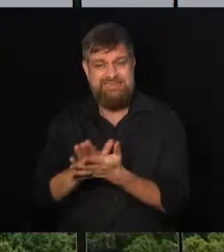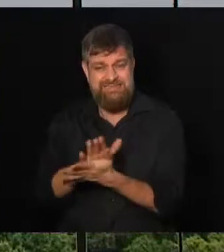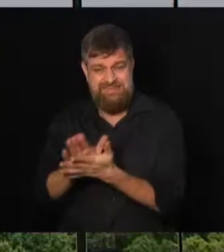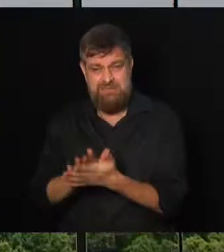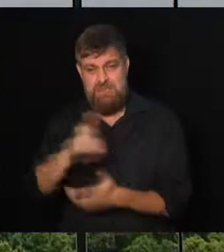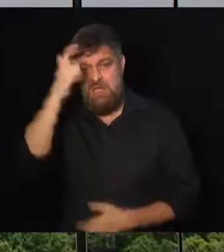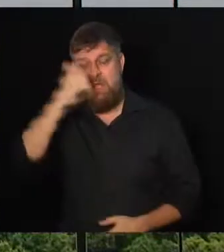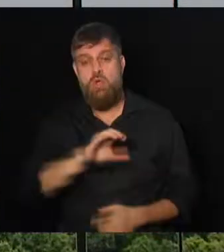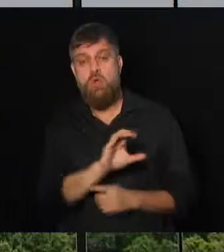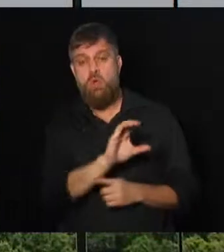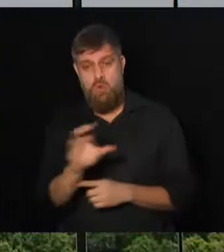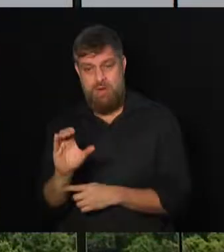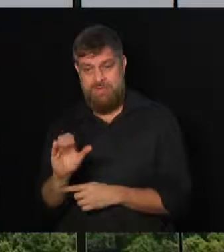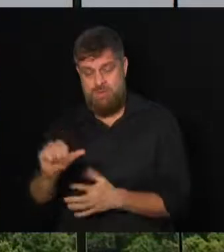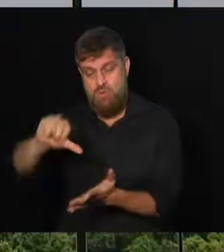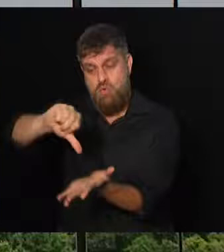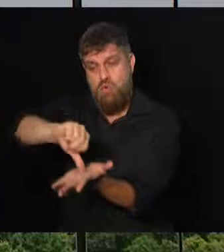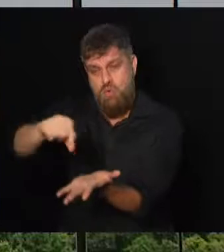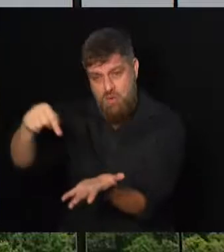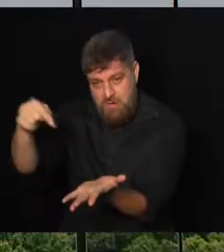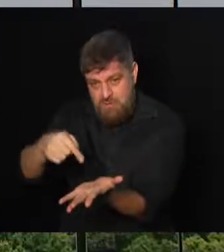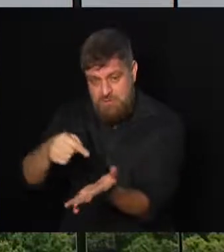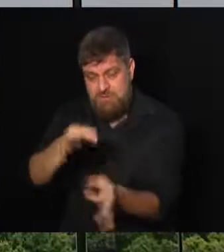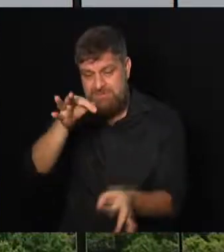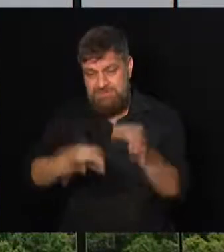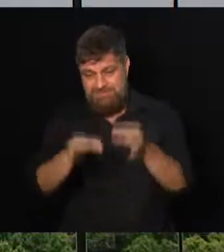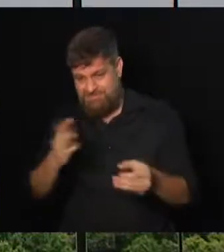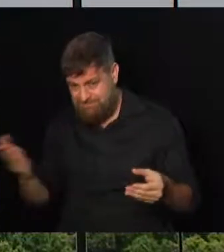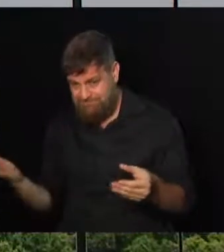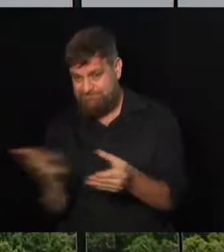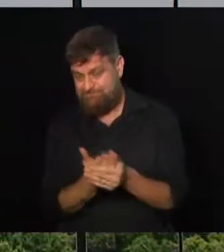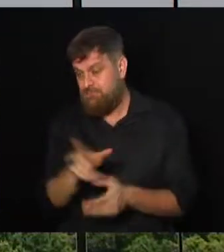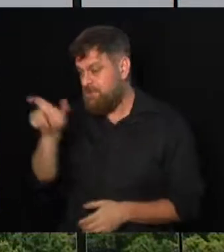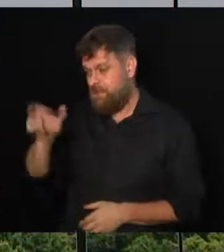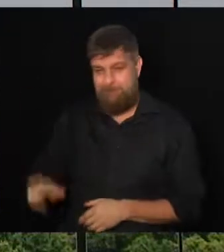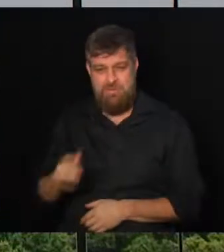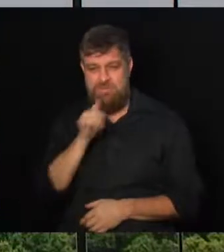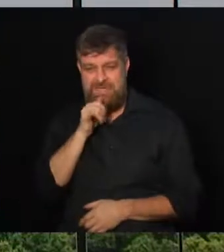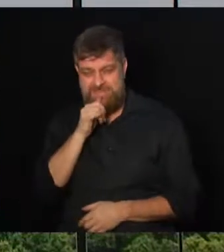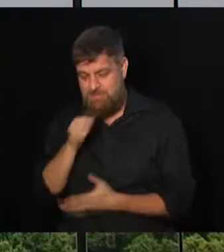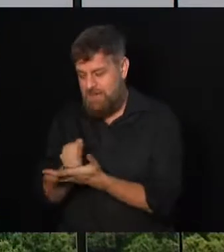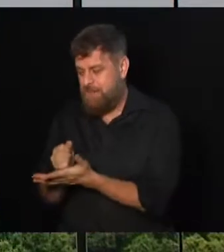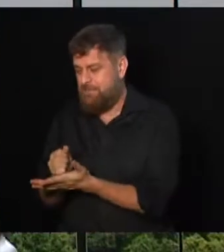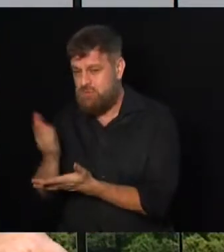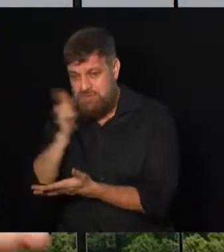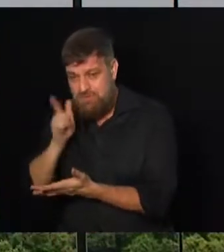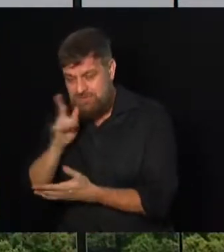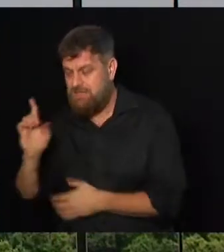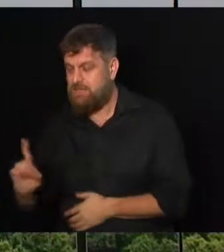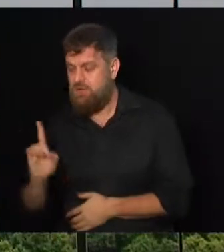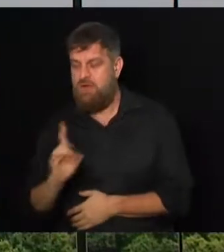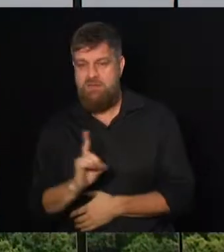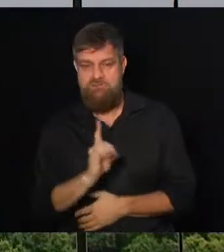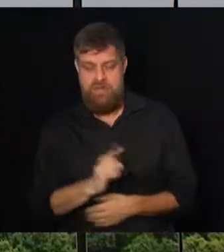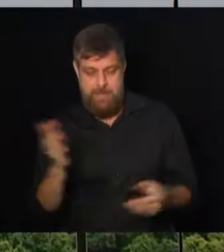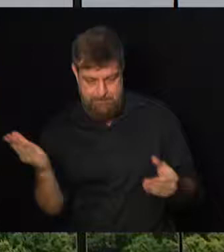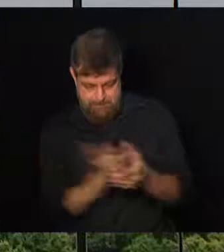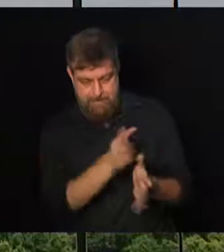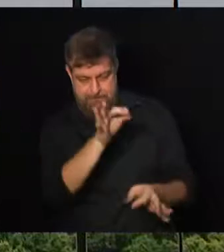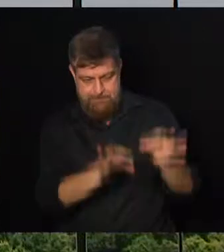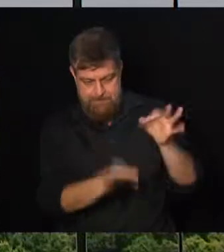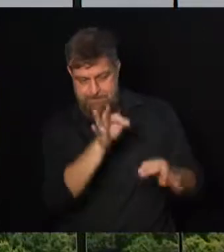coordena alguns núcleos de judicialização da saúde de algumas prefeituras, né, por estar na área médica, na área